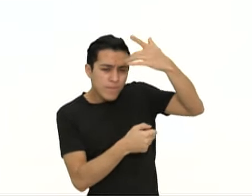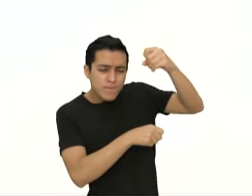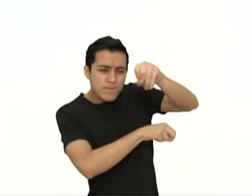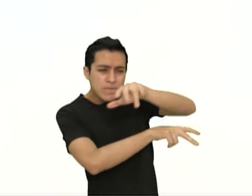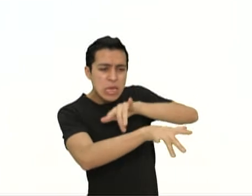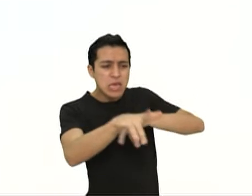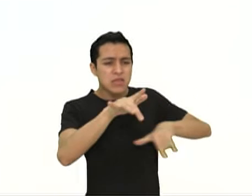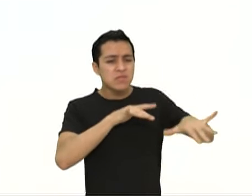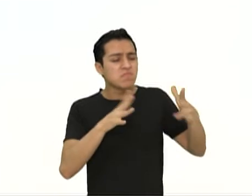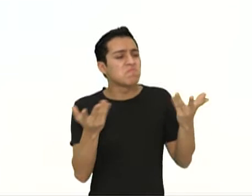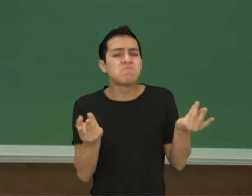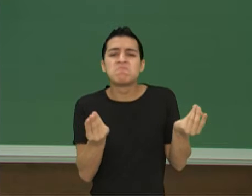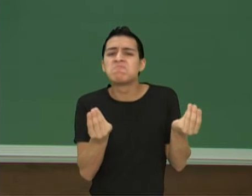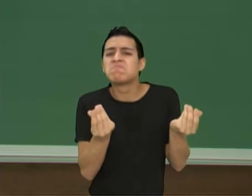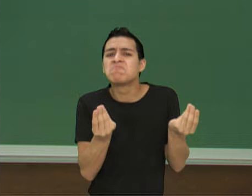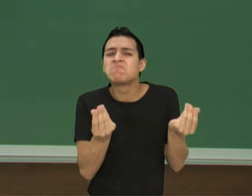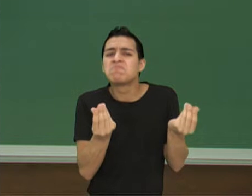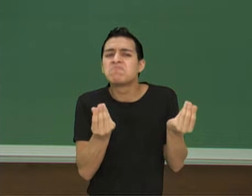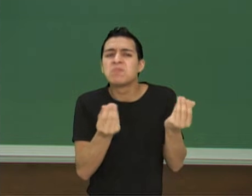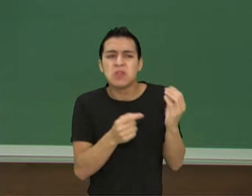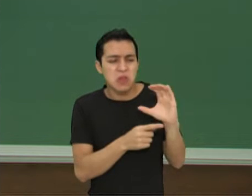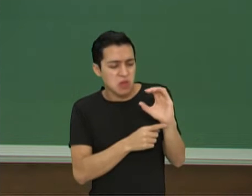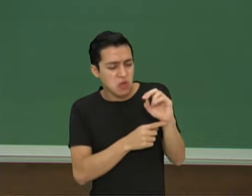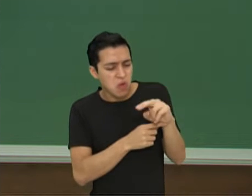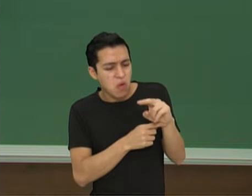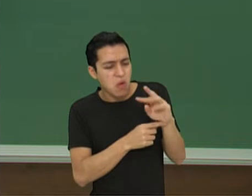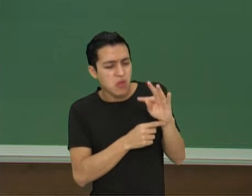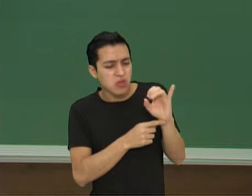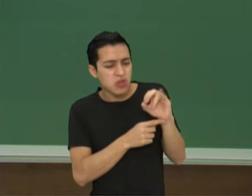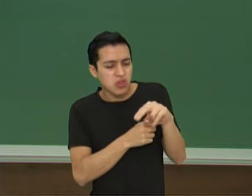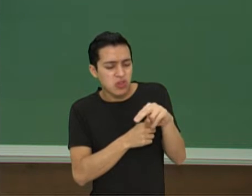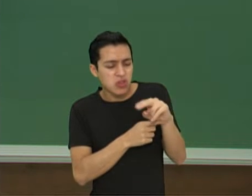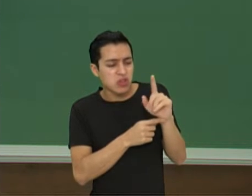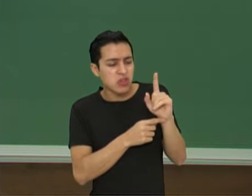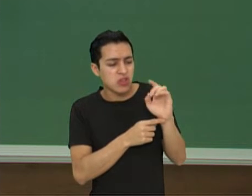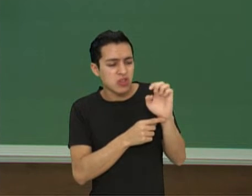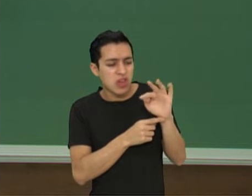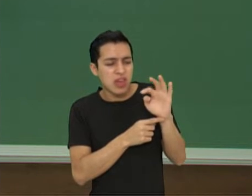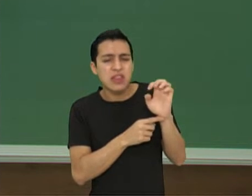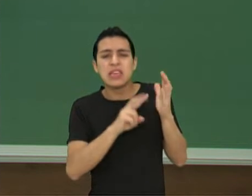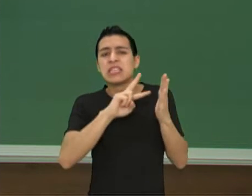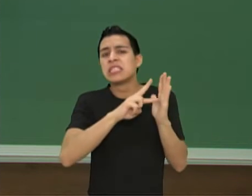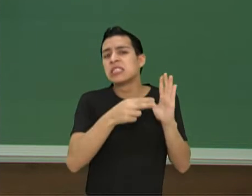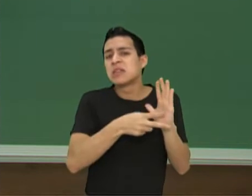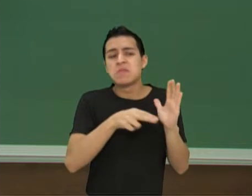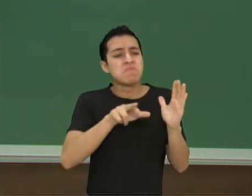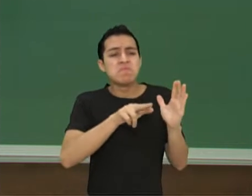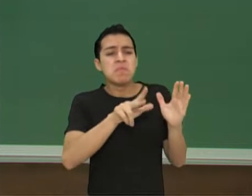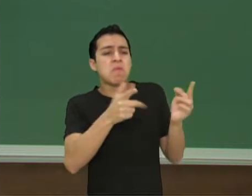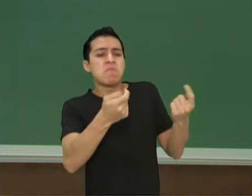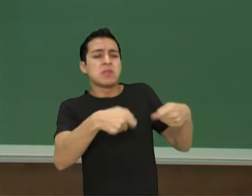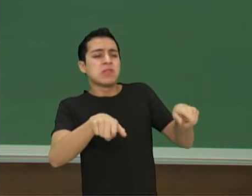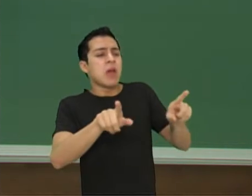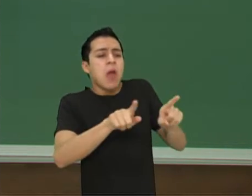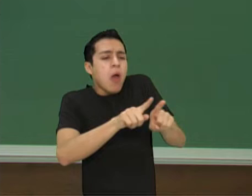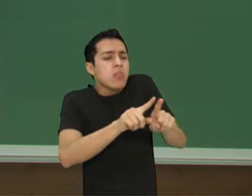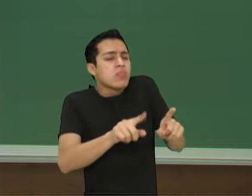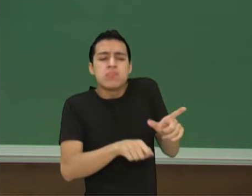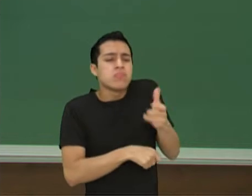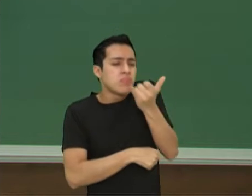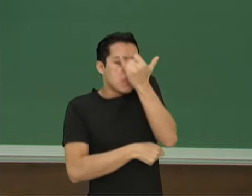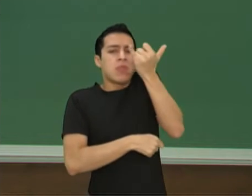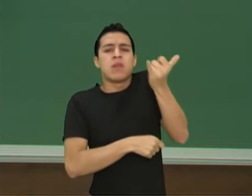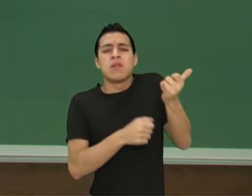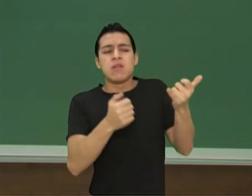são contingentes, sabe o que é contingente? Contingente é aquilo que não é necessário, tá? Que não precisa